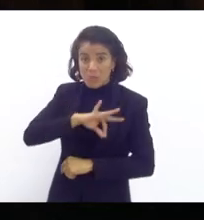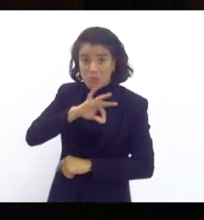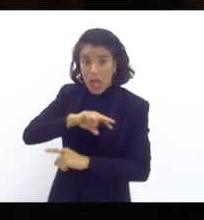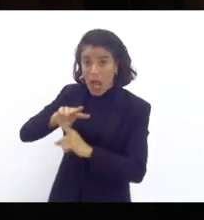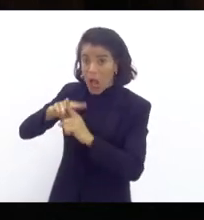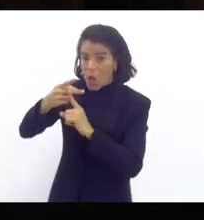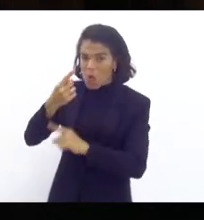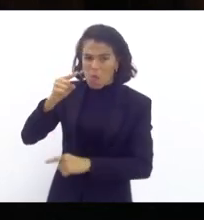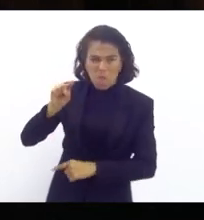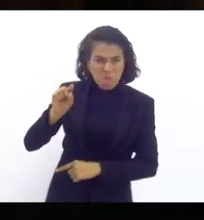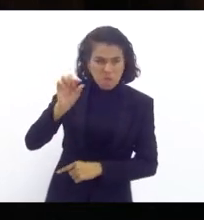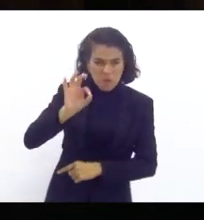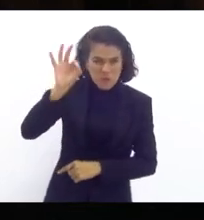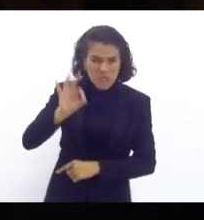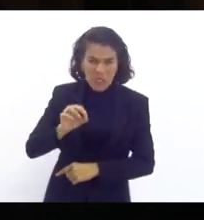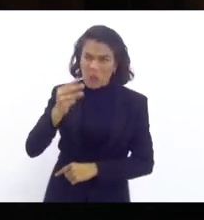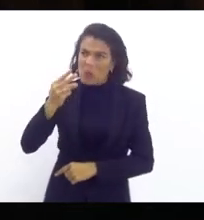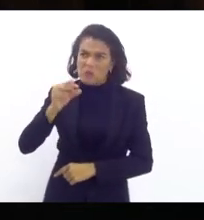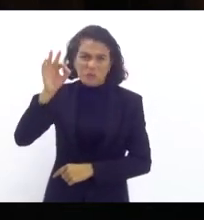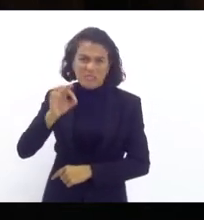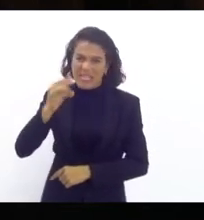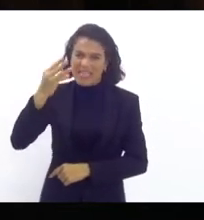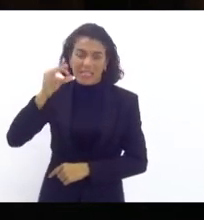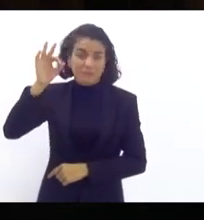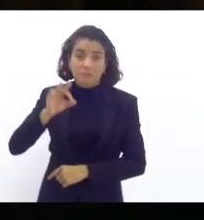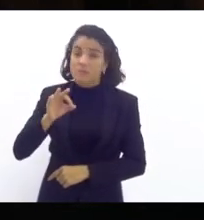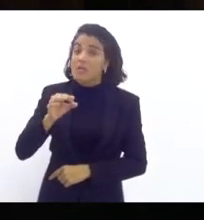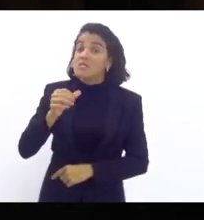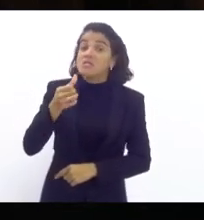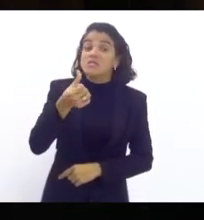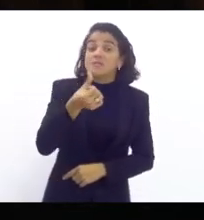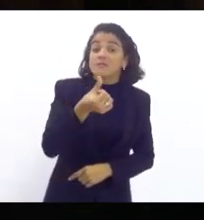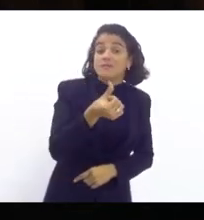foi de 1%, de 2%, de 3%. Foi de